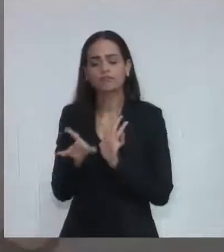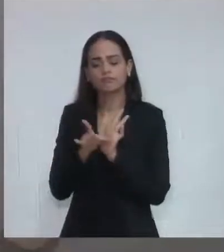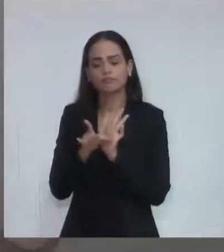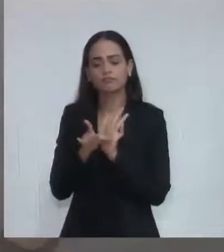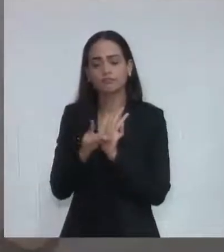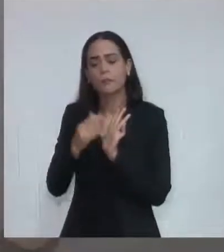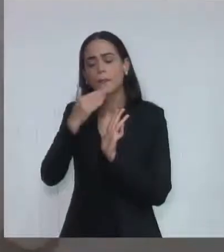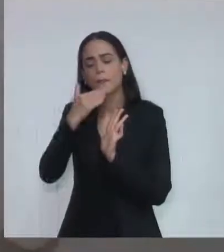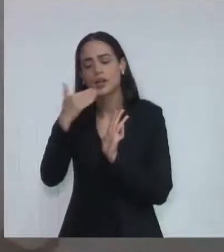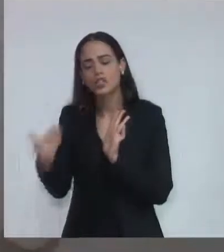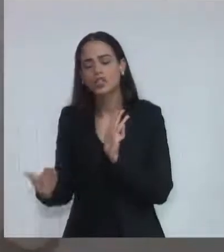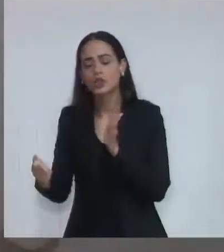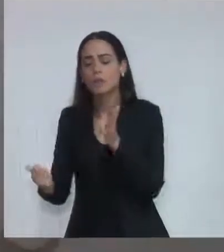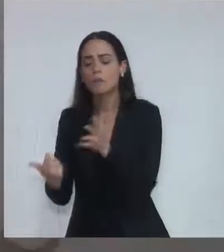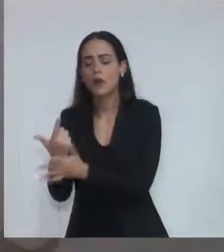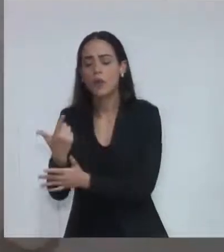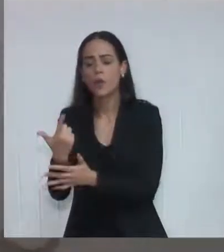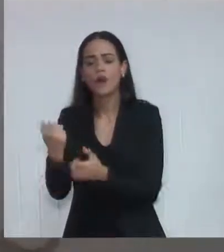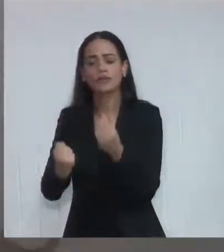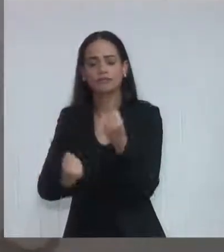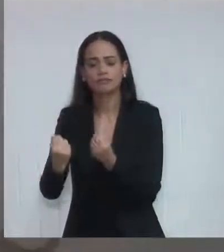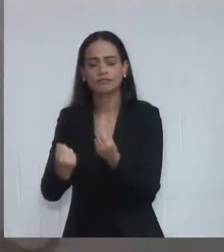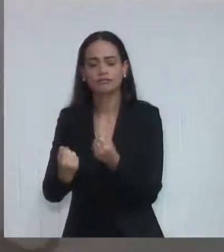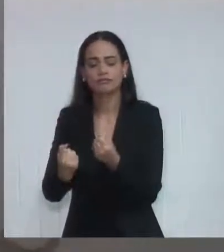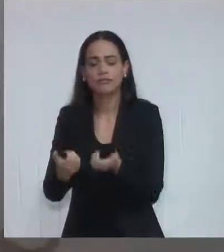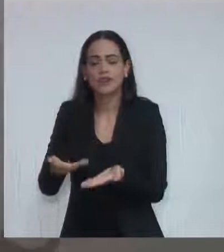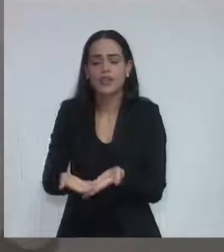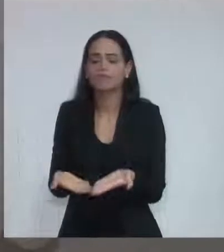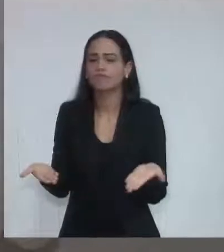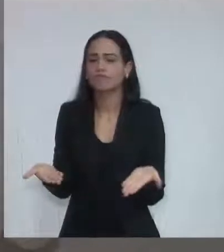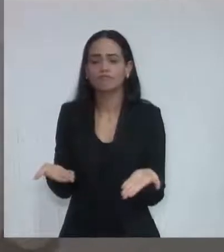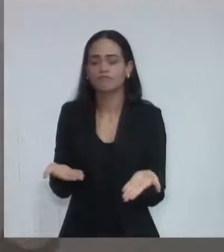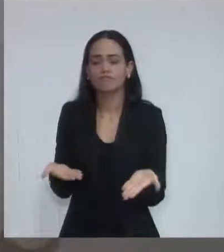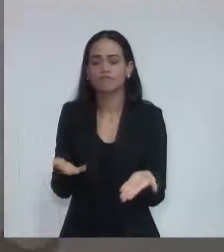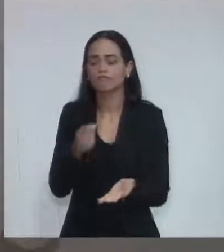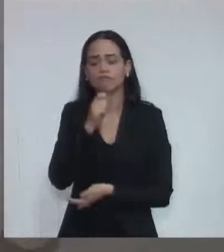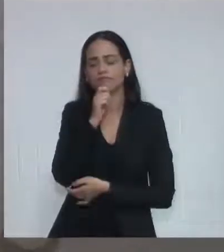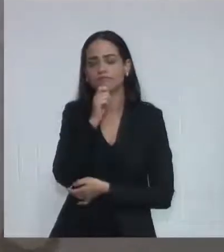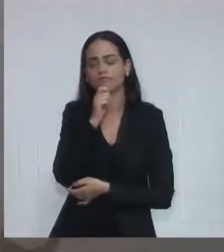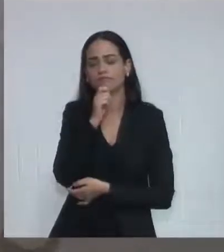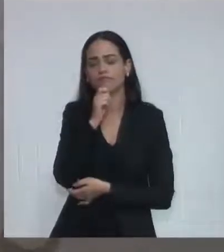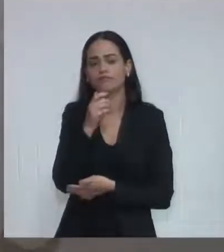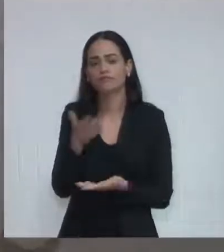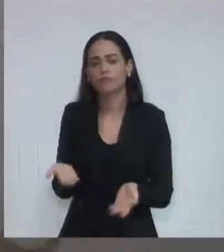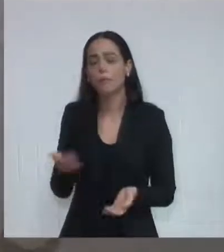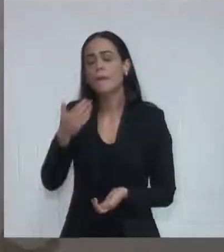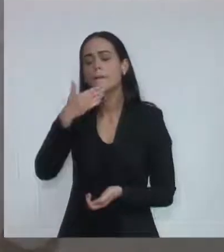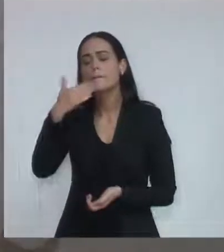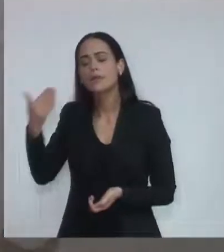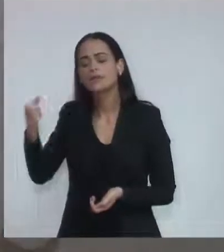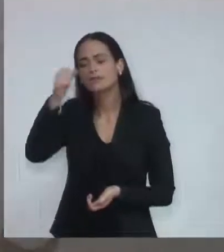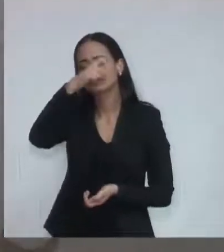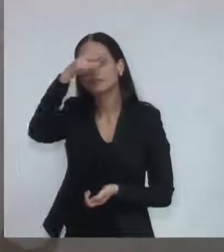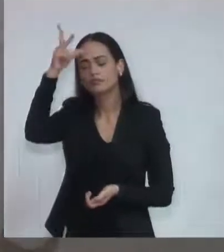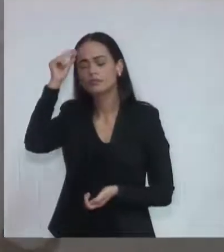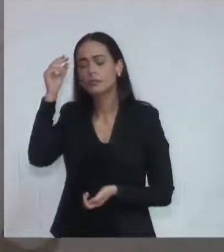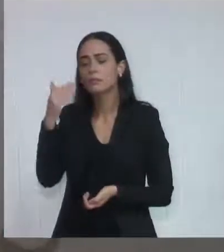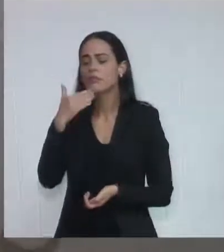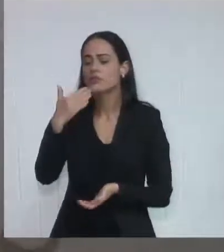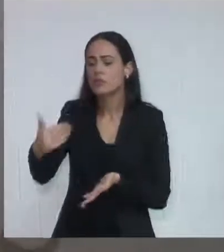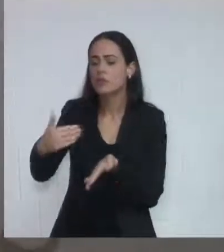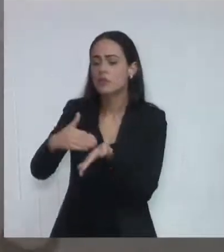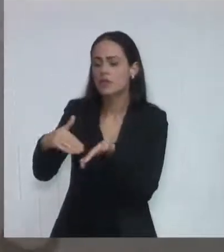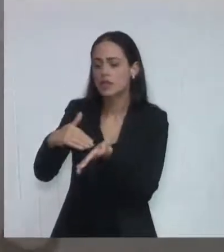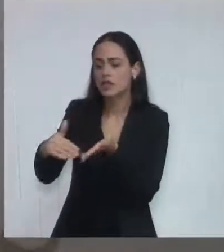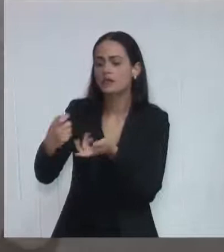compra das viaturas e infelizmente até agora não saiu do papel. Solicito ao Executivo, solicito ao secretário de Administração